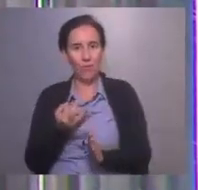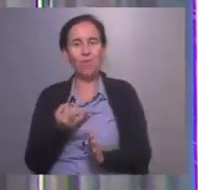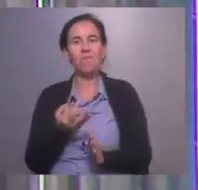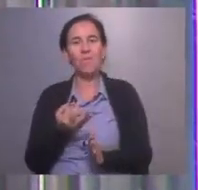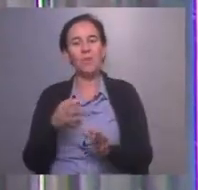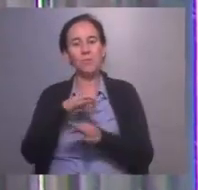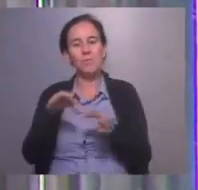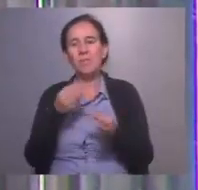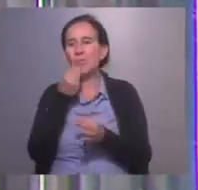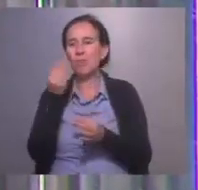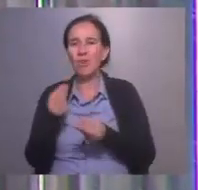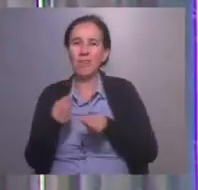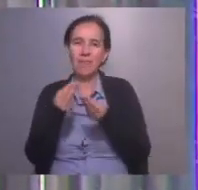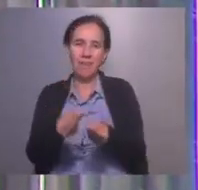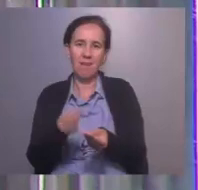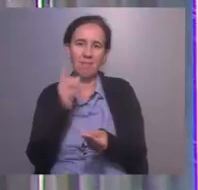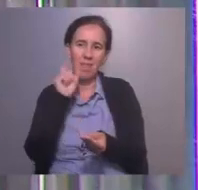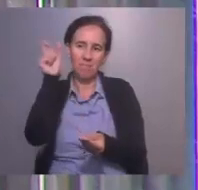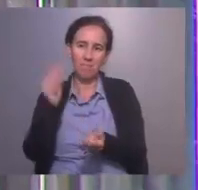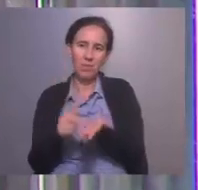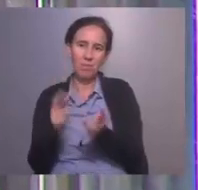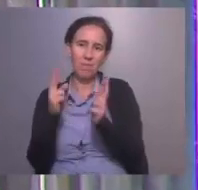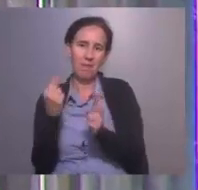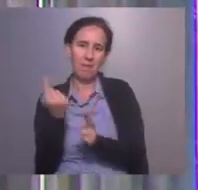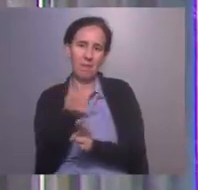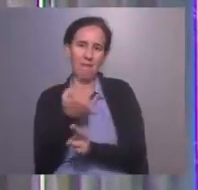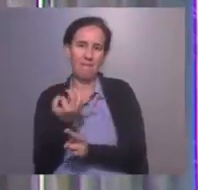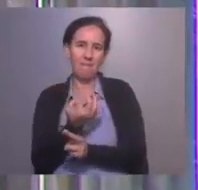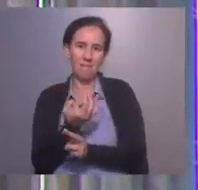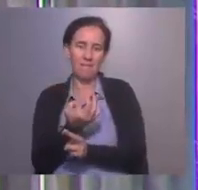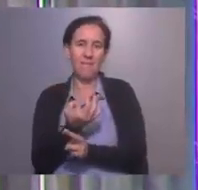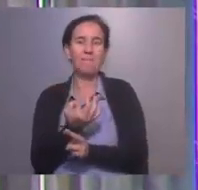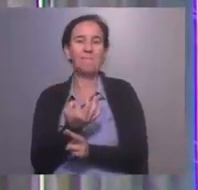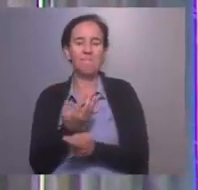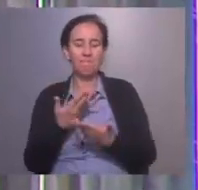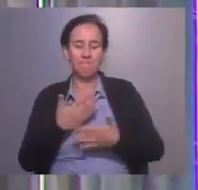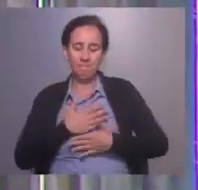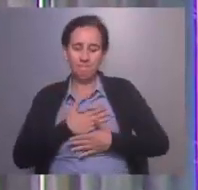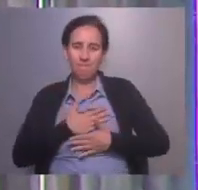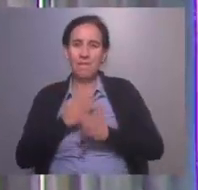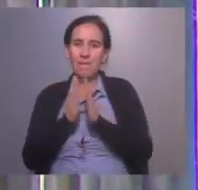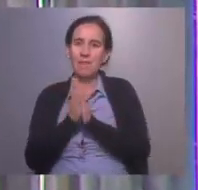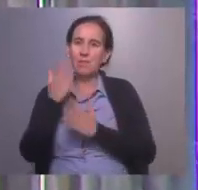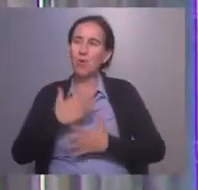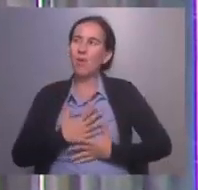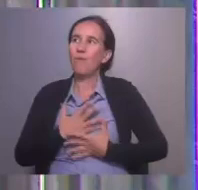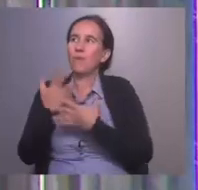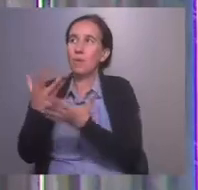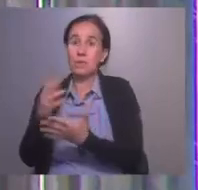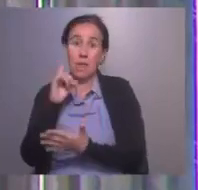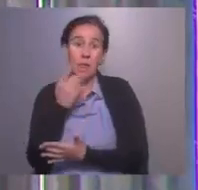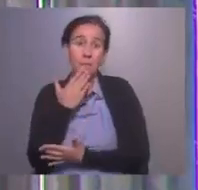melhor presente que ela espera de nós e ofereçamo-nos a Deus, como ela aqui